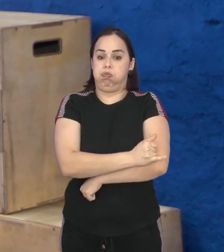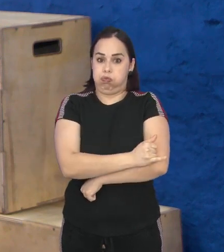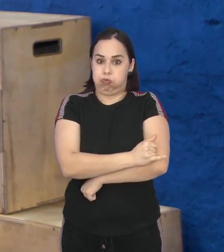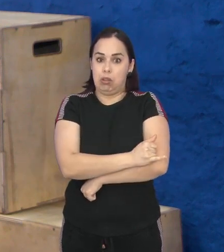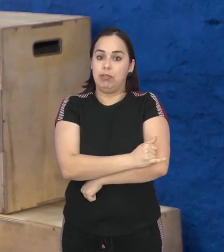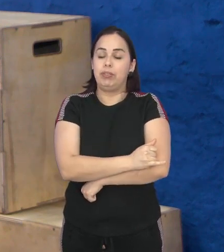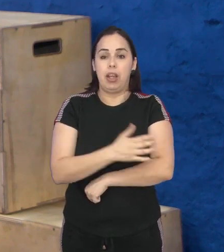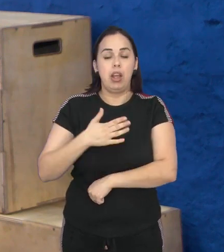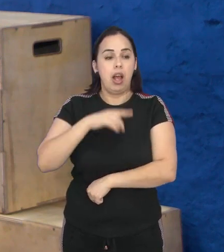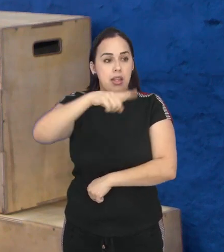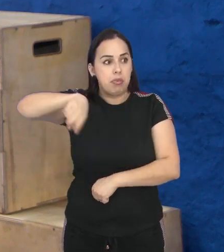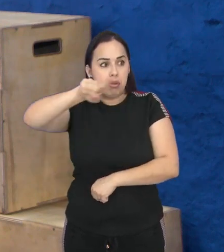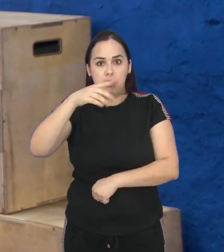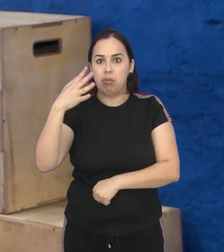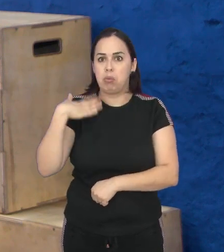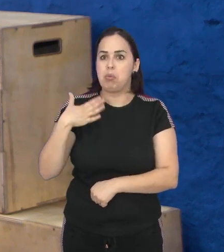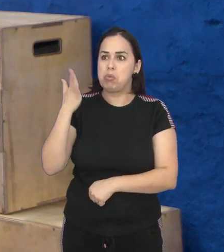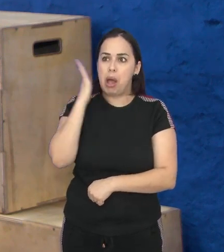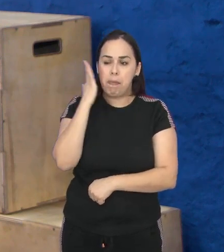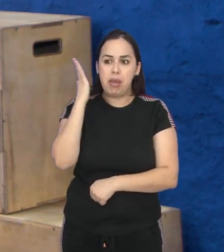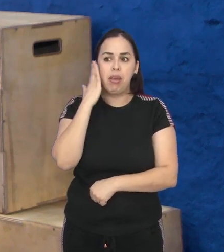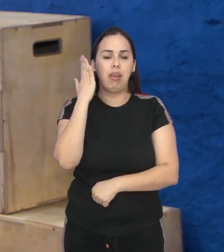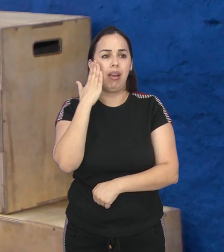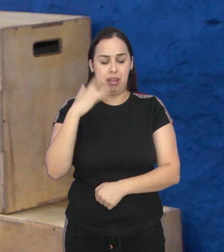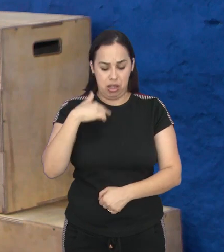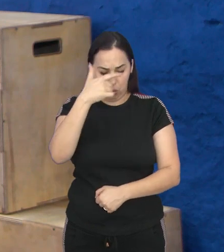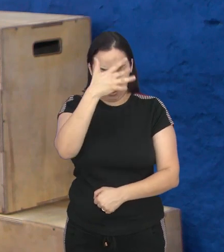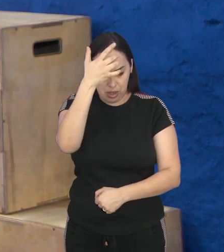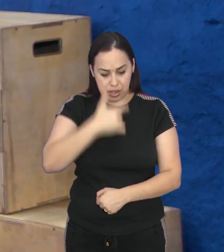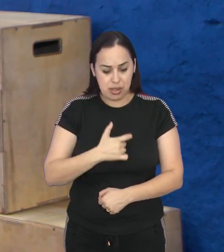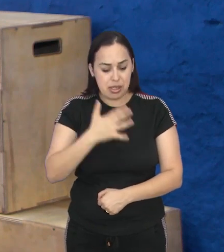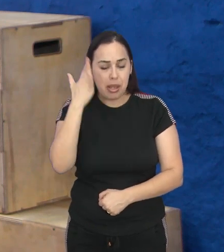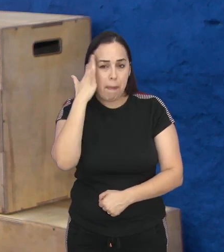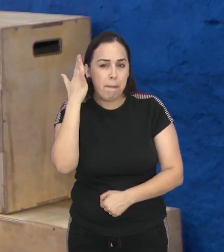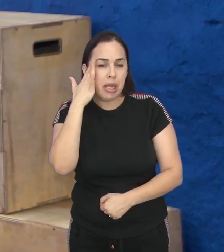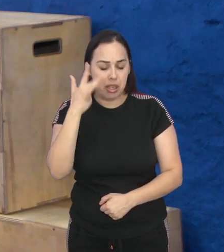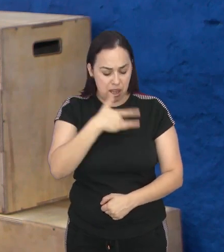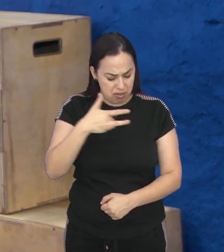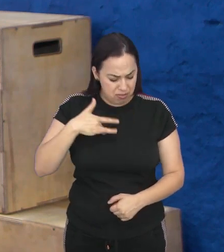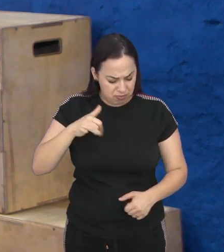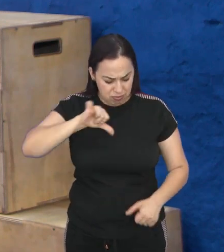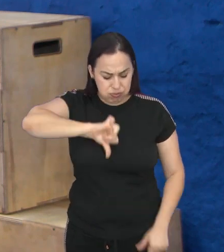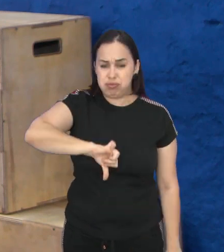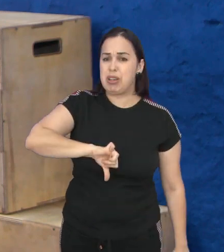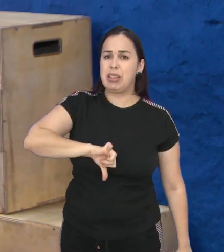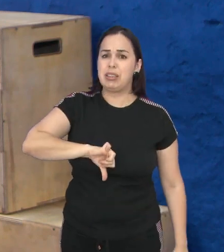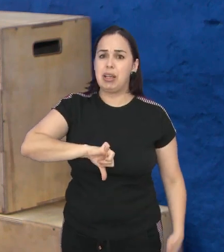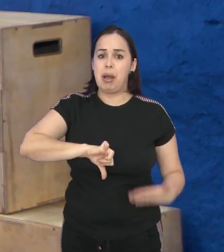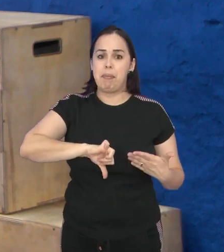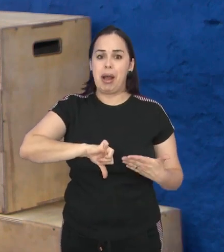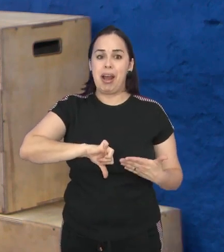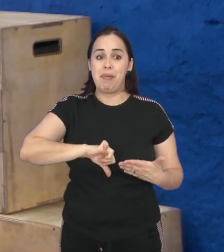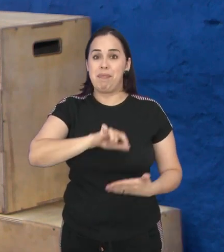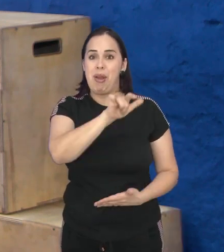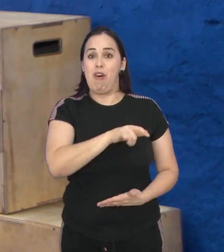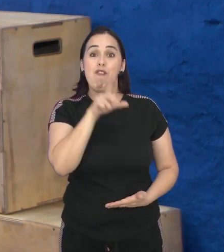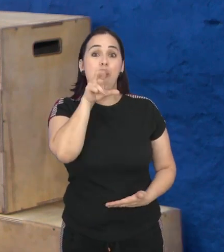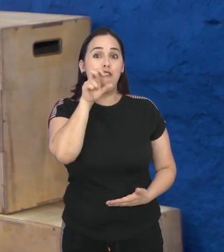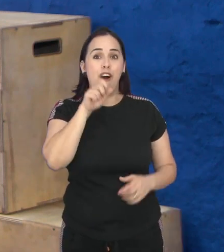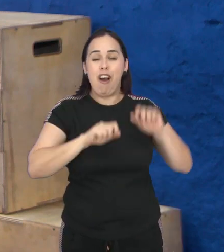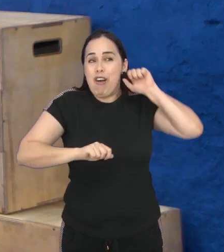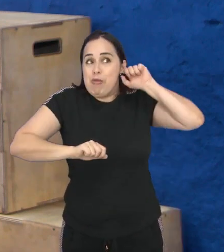acostumada a me ver naquela situação e eu já sabia que estava acima do peso já sabia que a minha saúde não estava legal mas